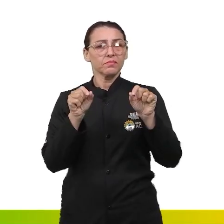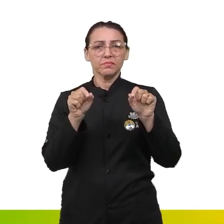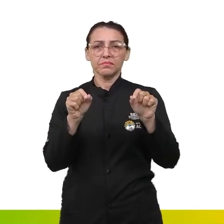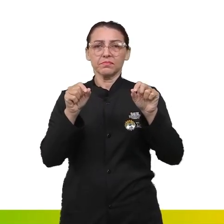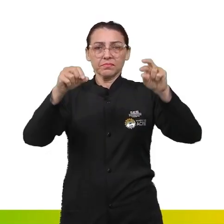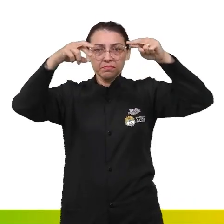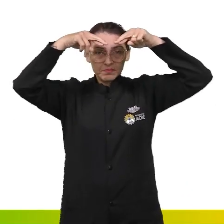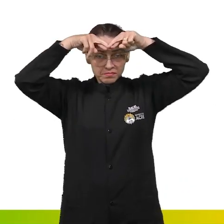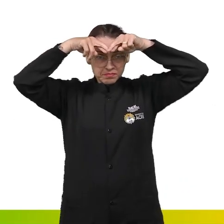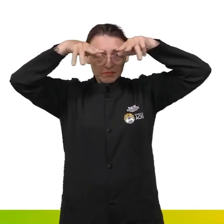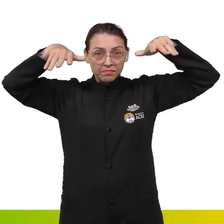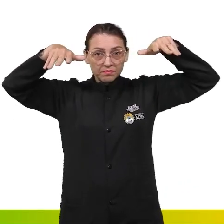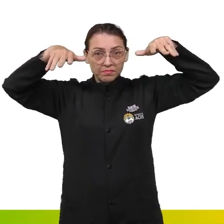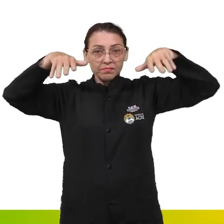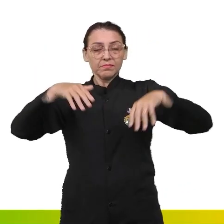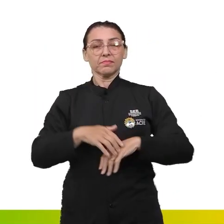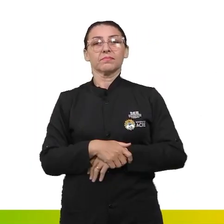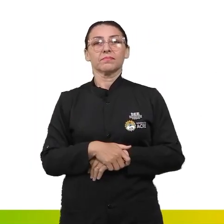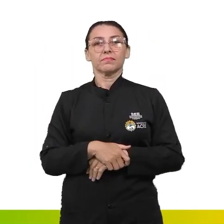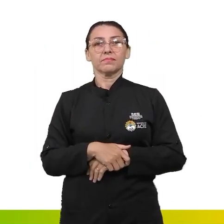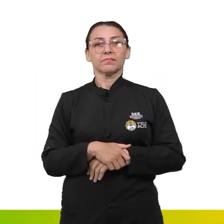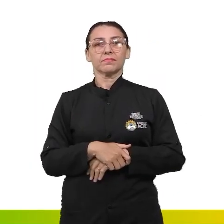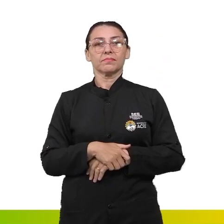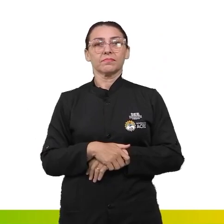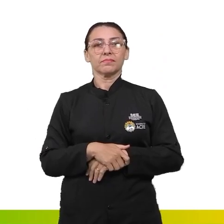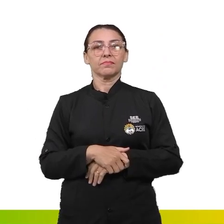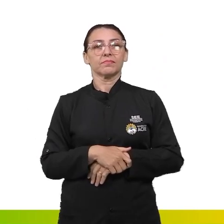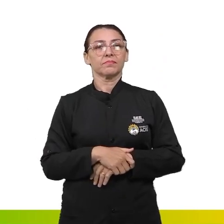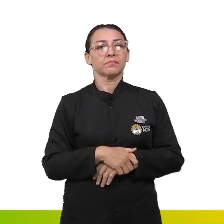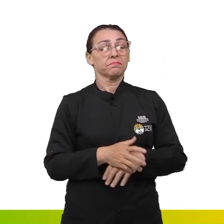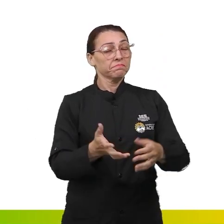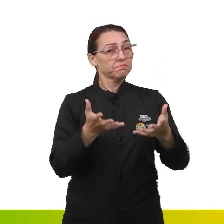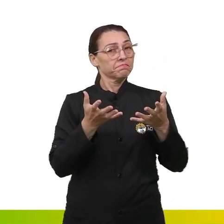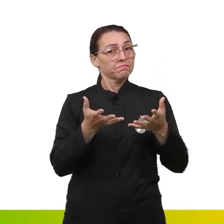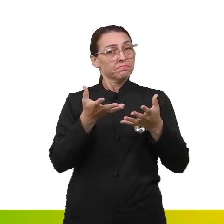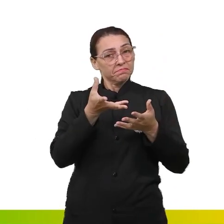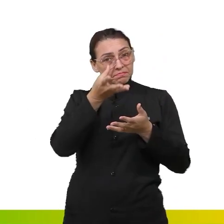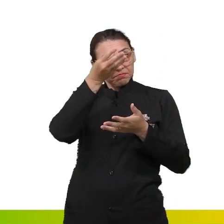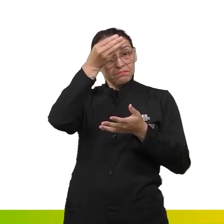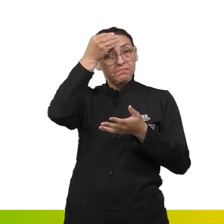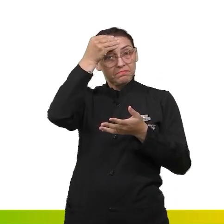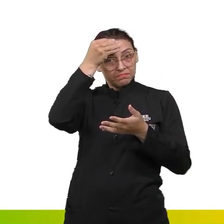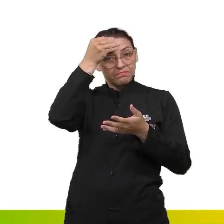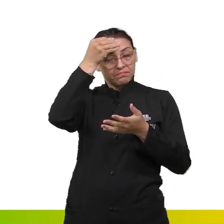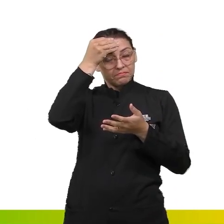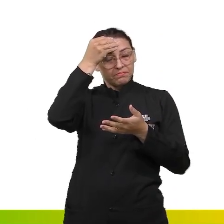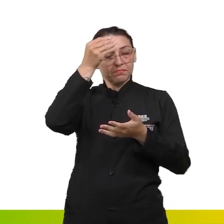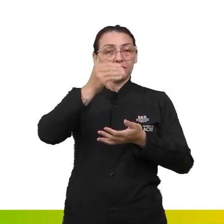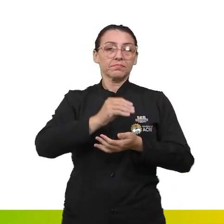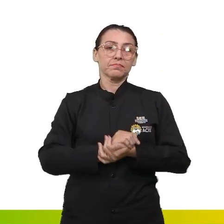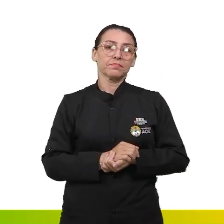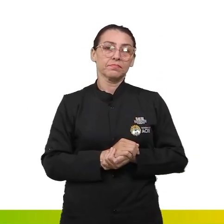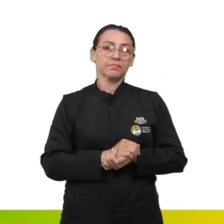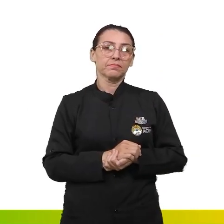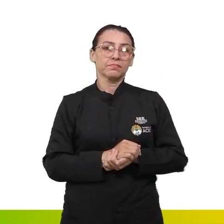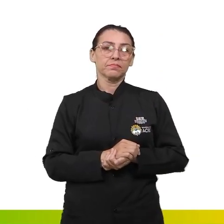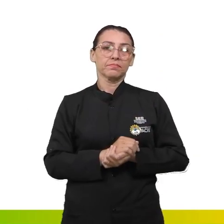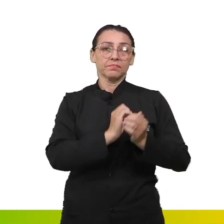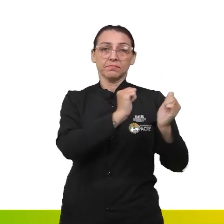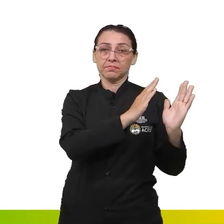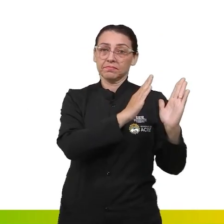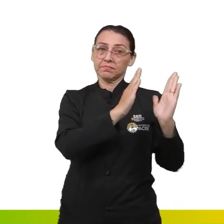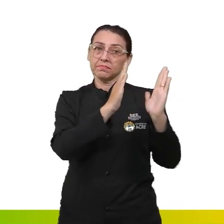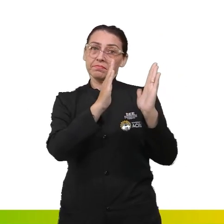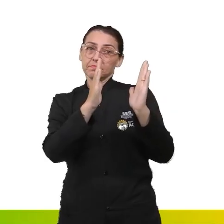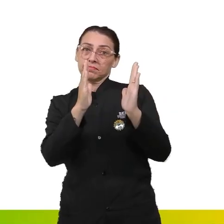foi o renascimento, pessoal? Definições aí que eu quero que vocês guardem na mente de vocês. O renascimento ele